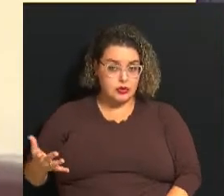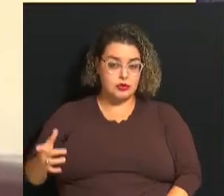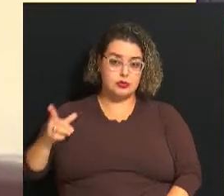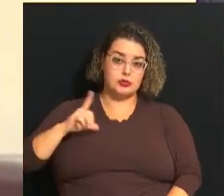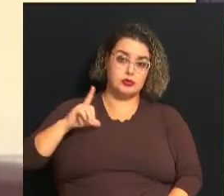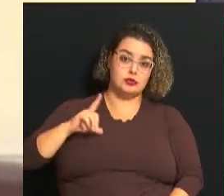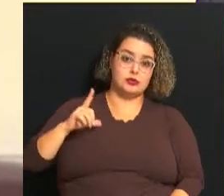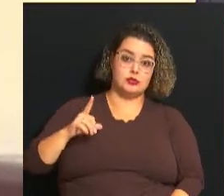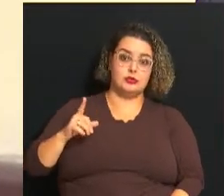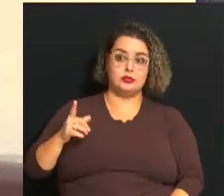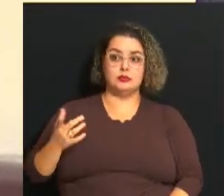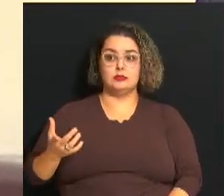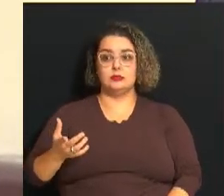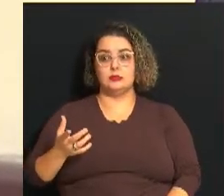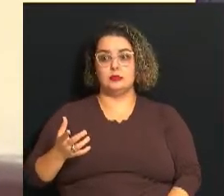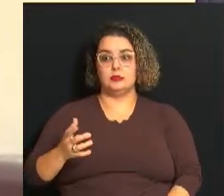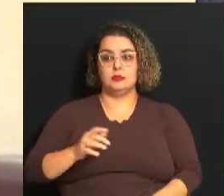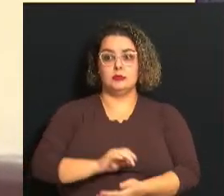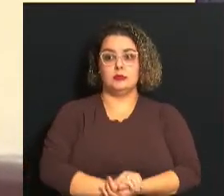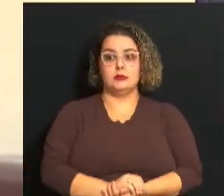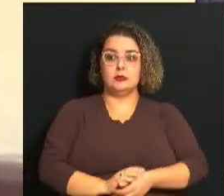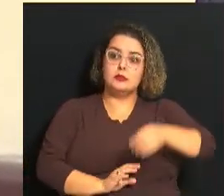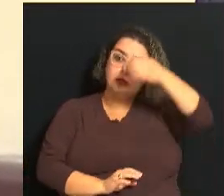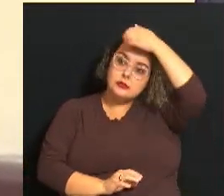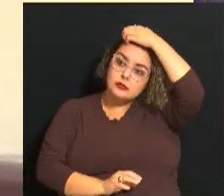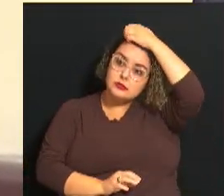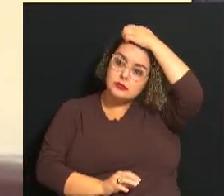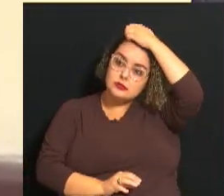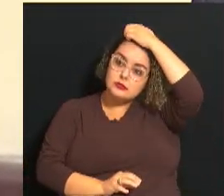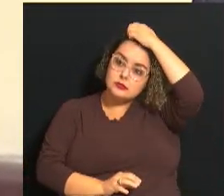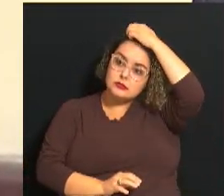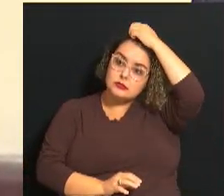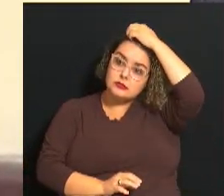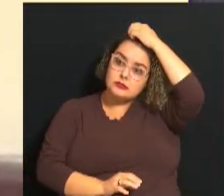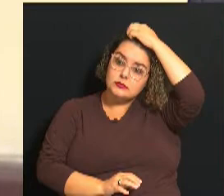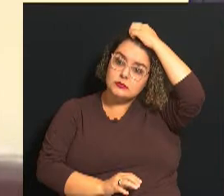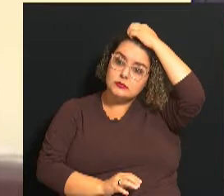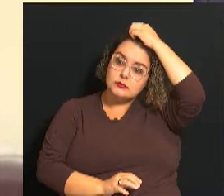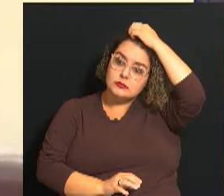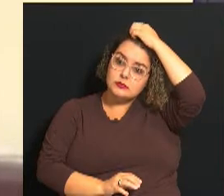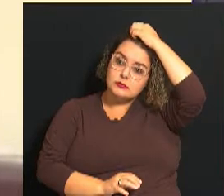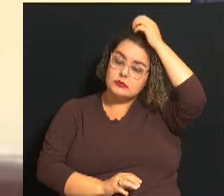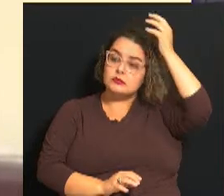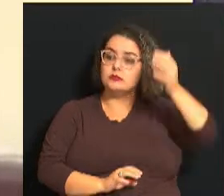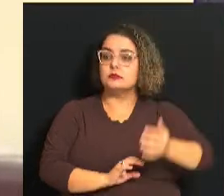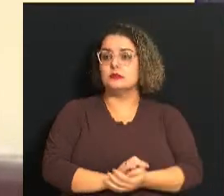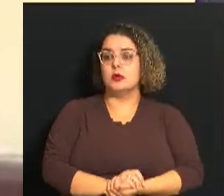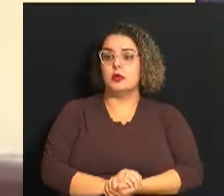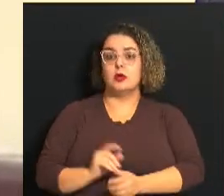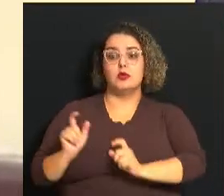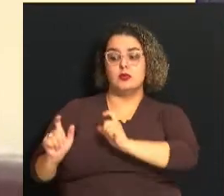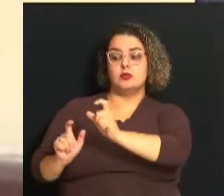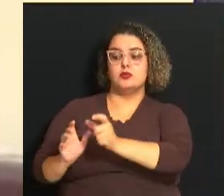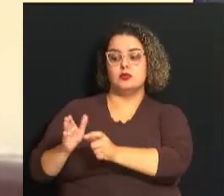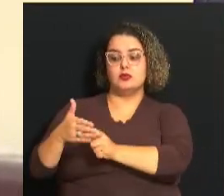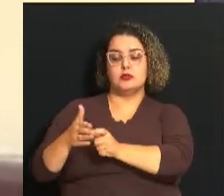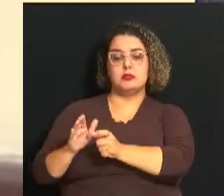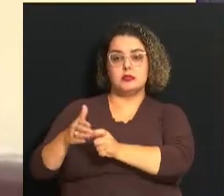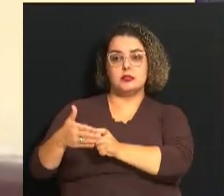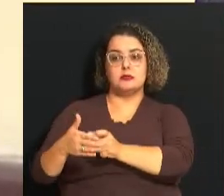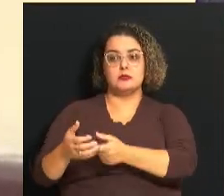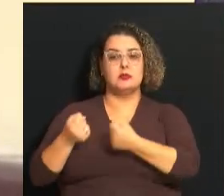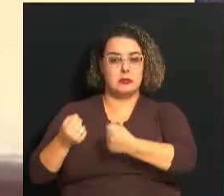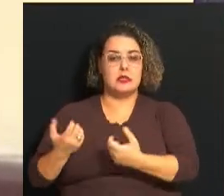malfadados e né até hoje que a linha Rosa inflamatórios é termos né como por exemplo